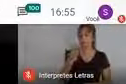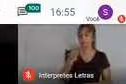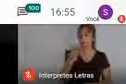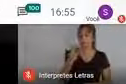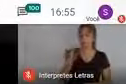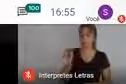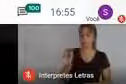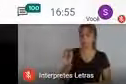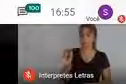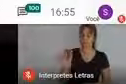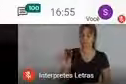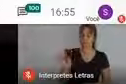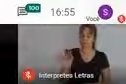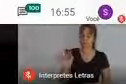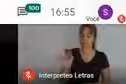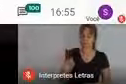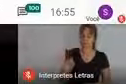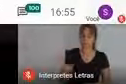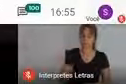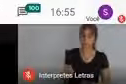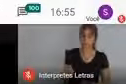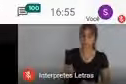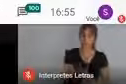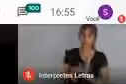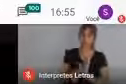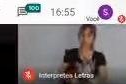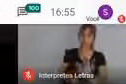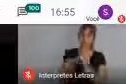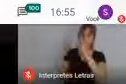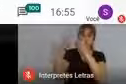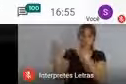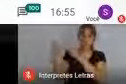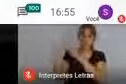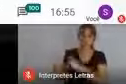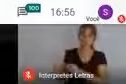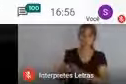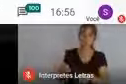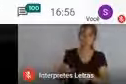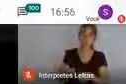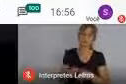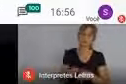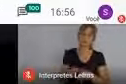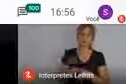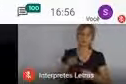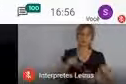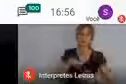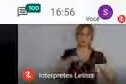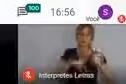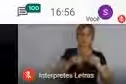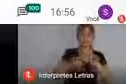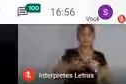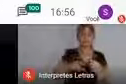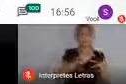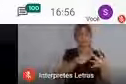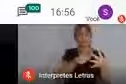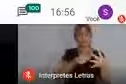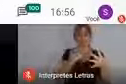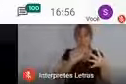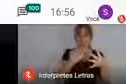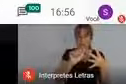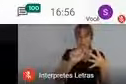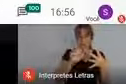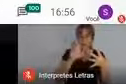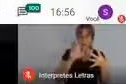dessas localidades. Como nós podemos ver, a variante aleijado, ela é predominante.